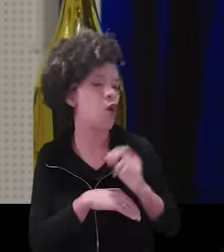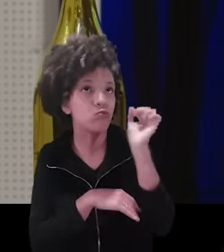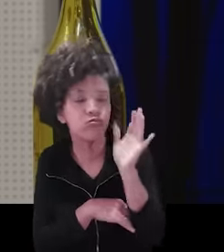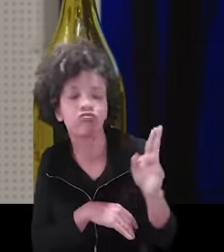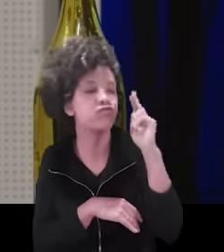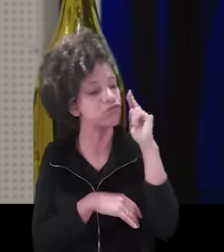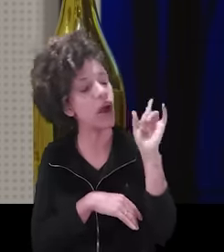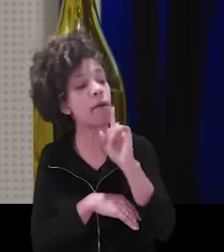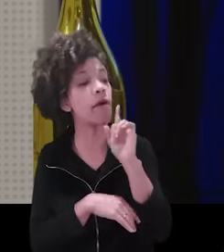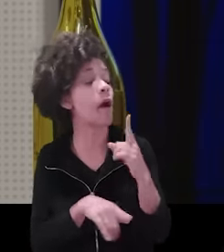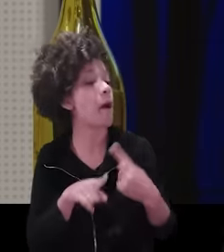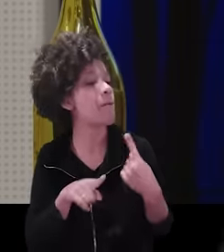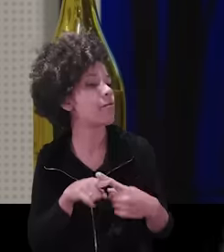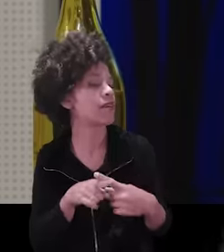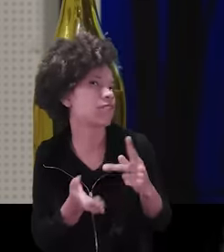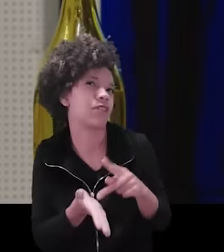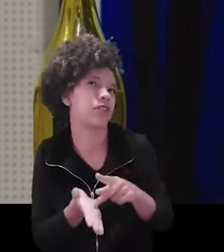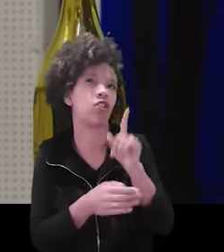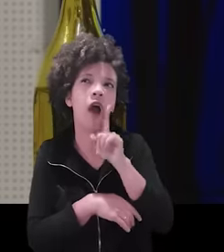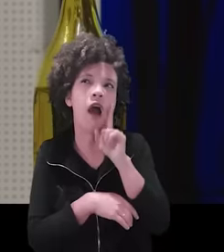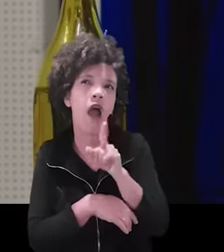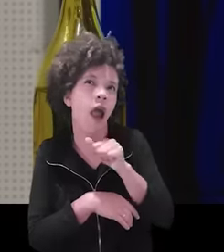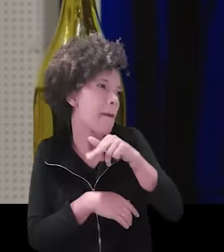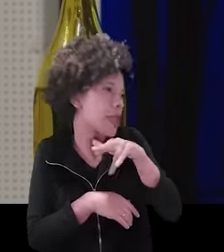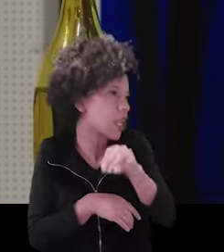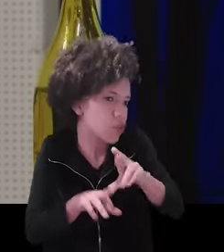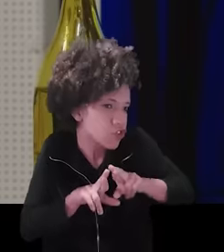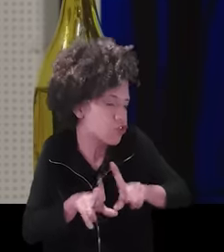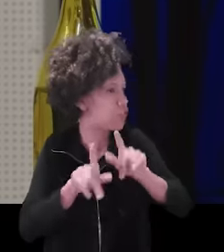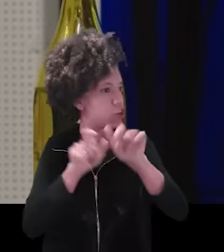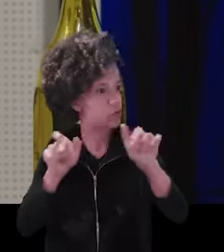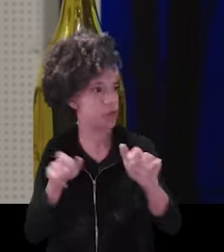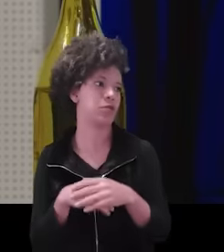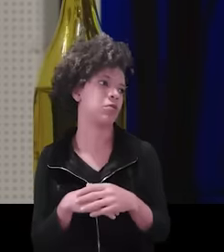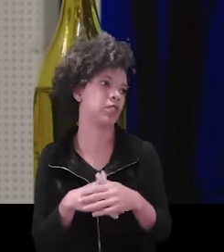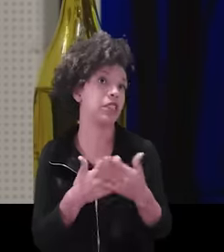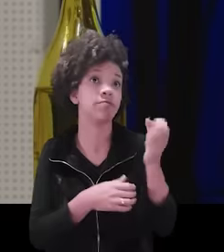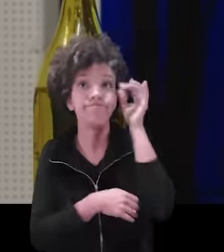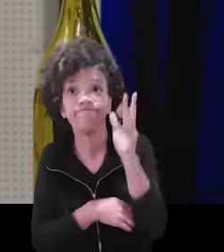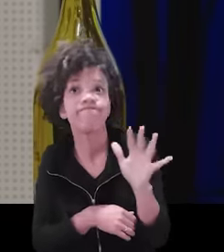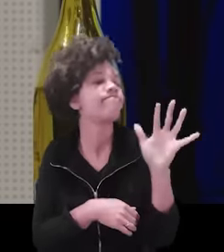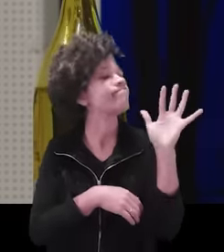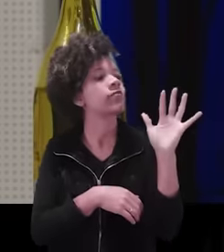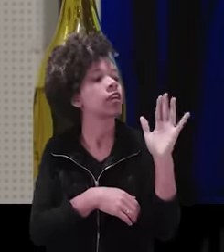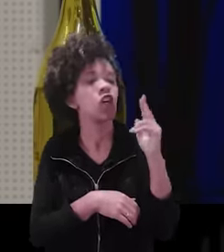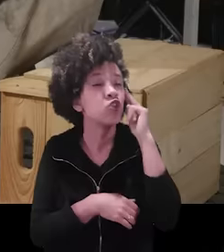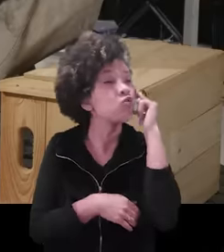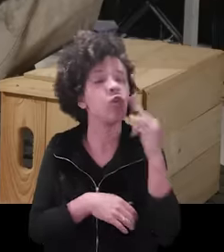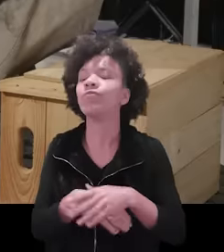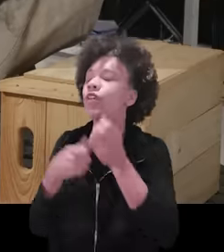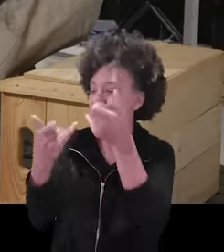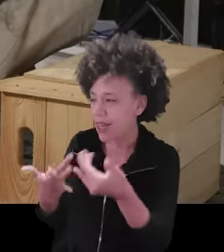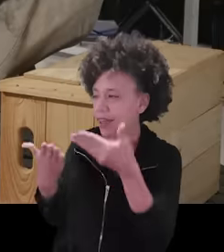o sonho americana que na verdade sul americano é diferente para cada um né e e as pessoas se iludem com esse